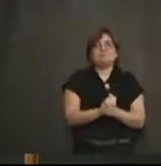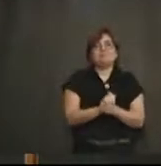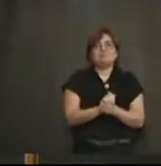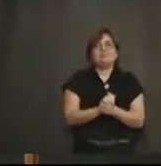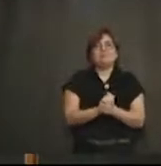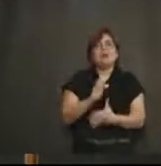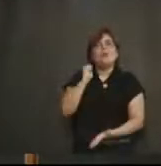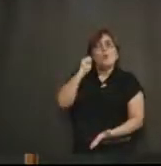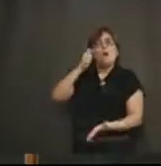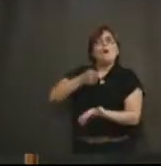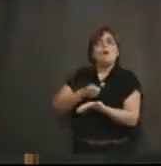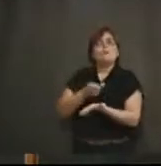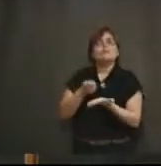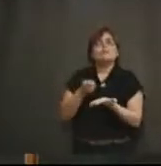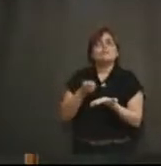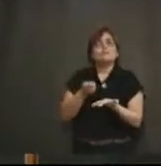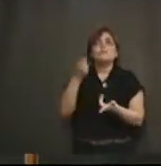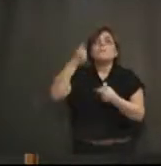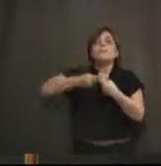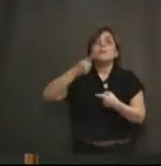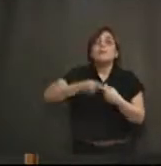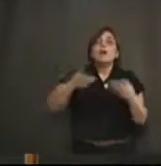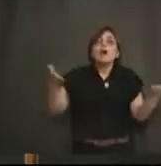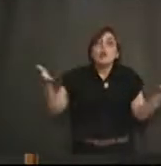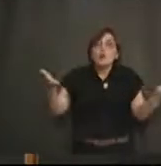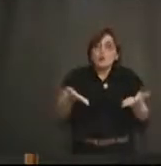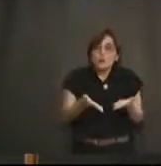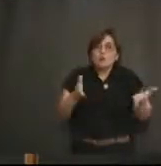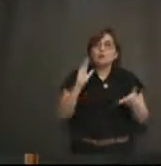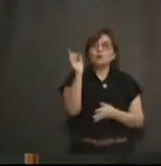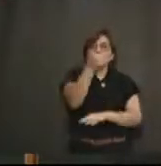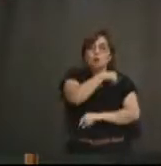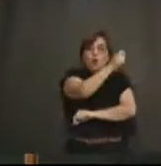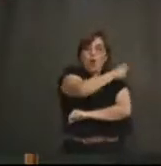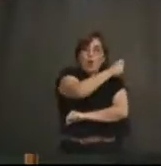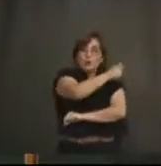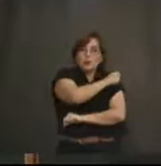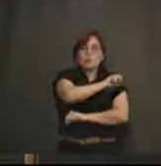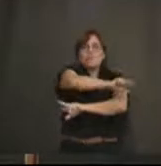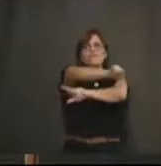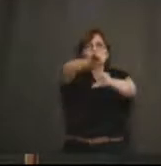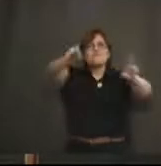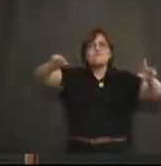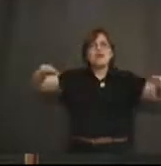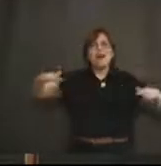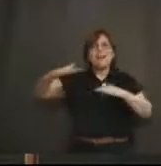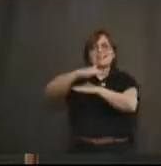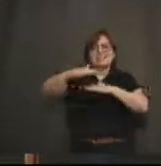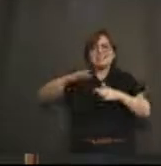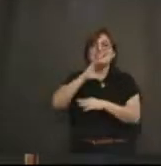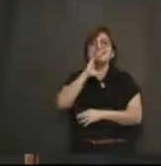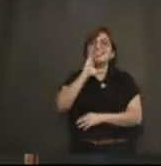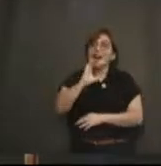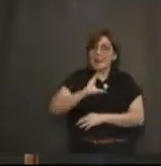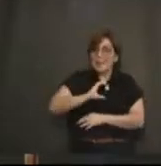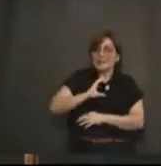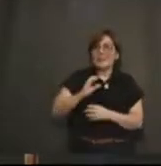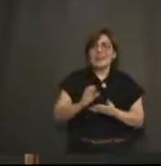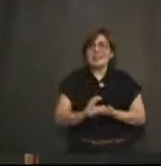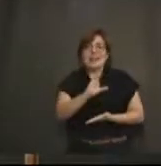Afirmo isso porque, hoje, nossos estudantes de Cametá, nossos estudantes de